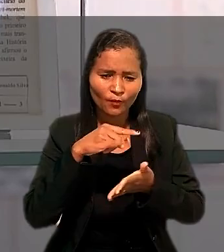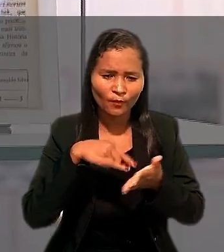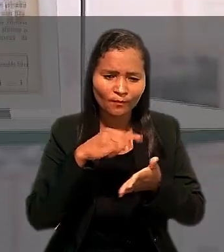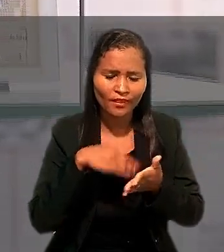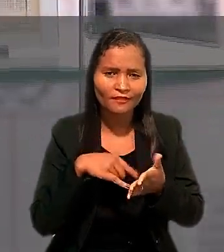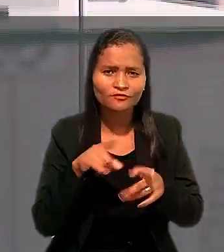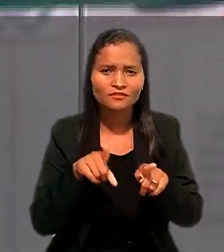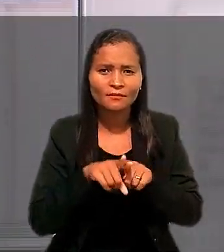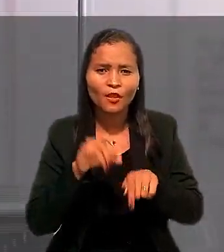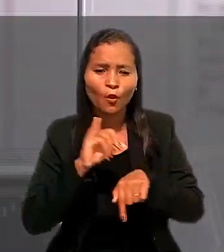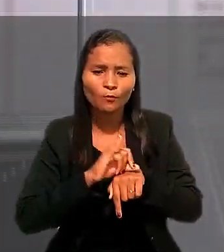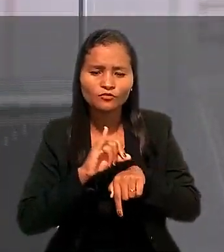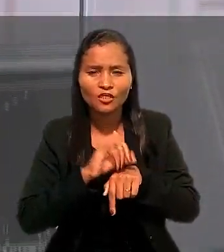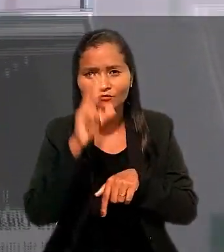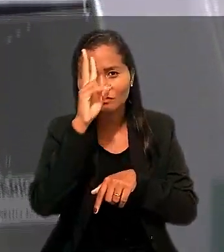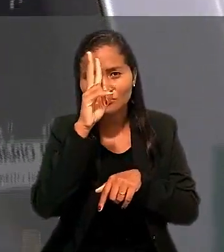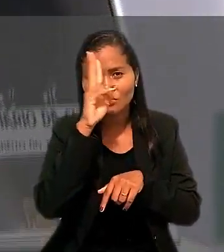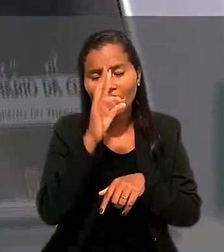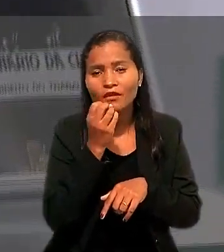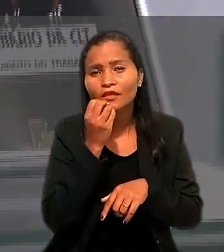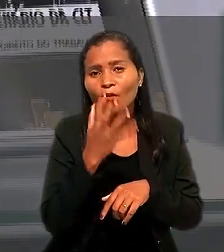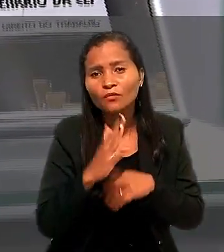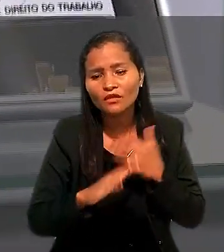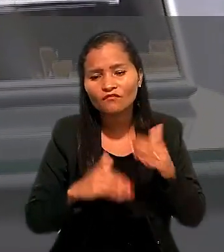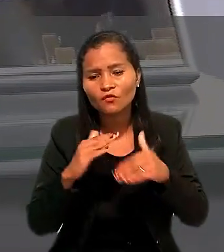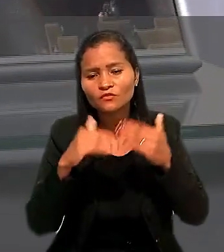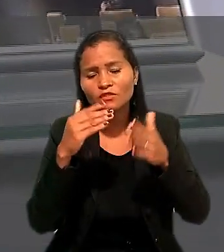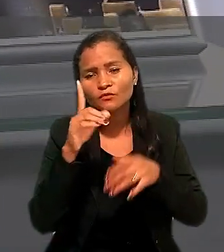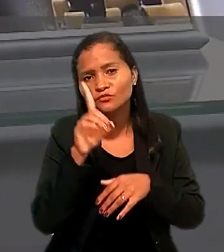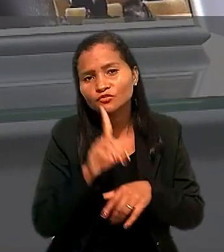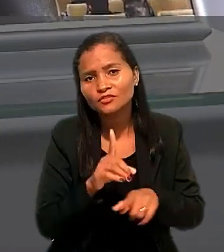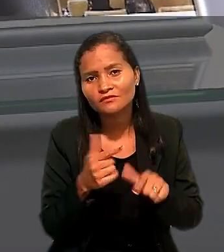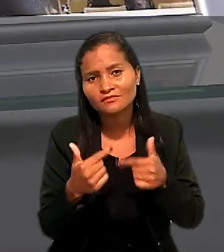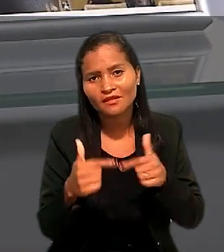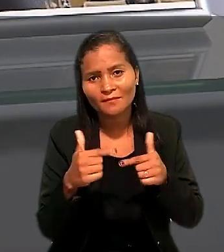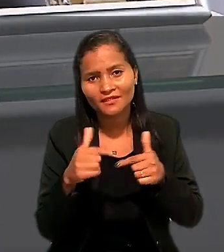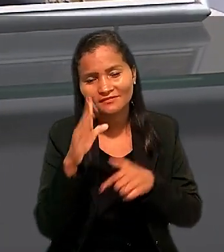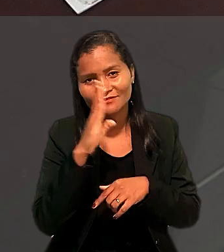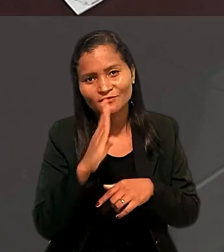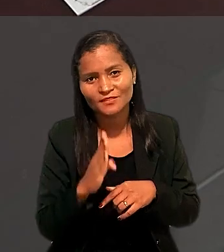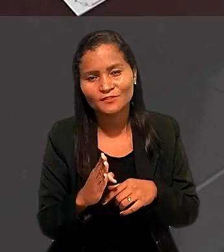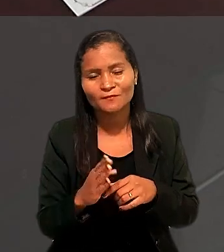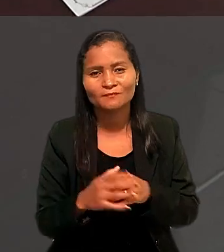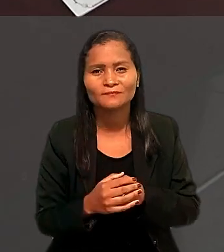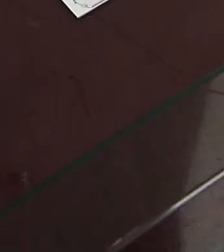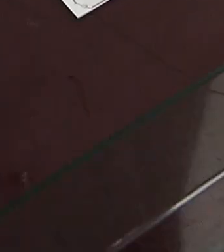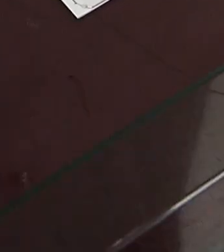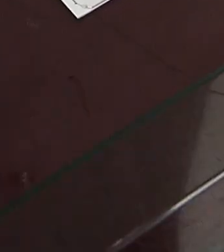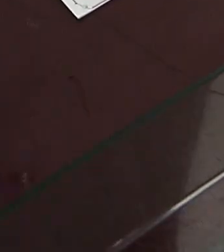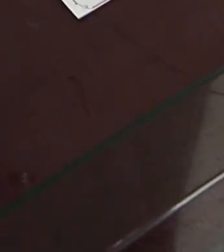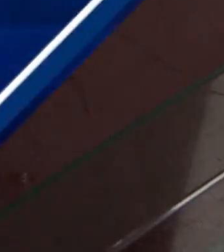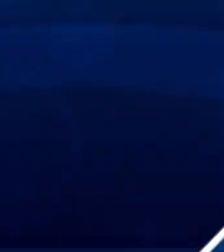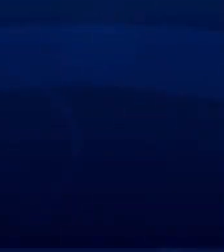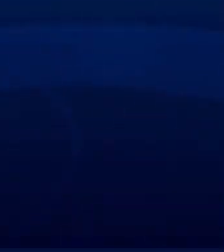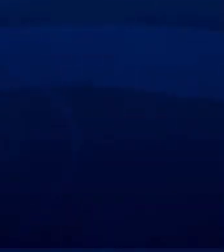mostra traz documentos e objetos históricos que contam a evolução dos direitos trabalhistas no Brasil.